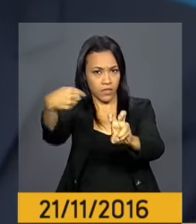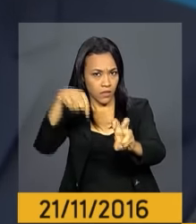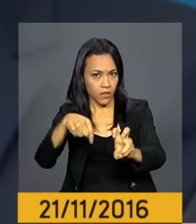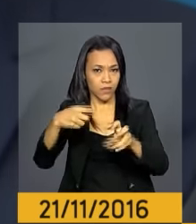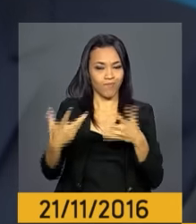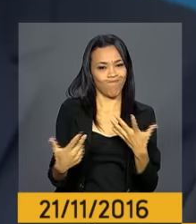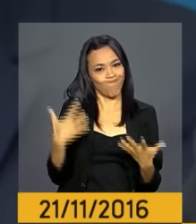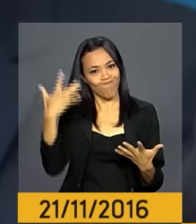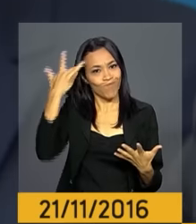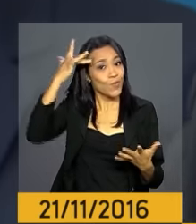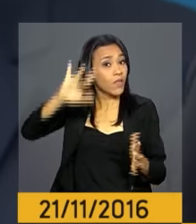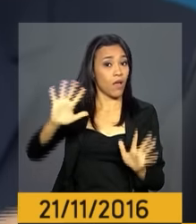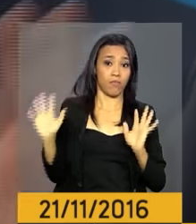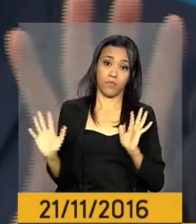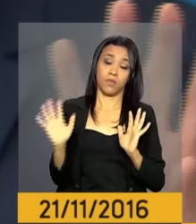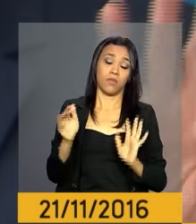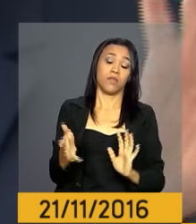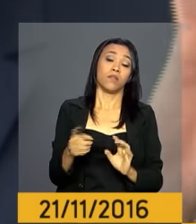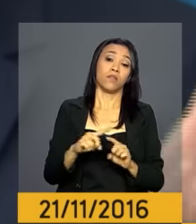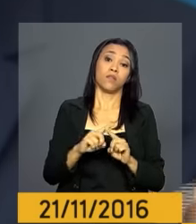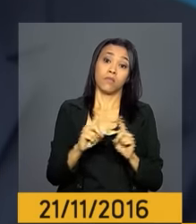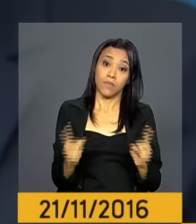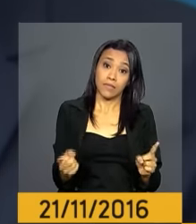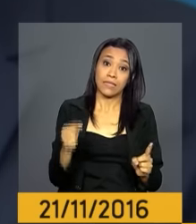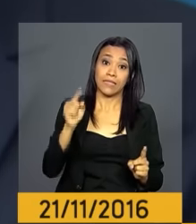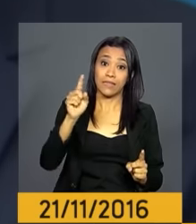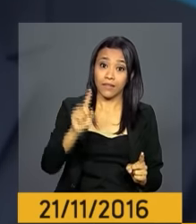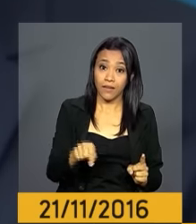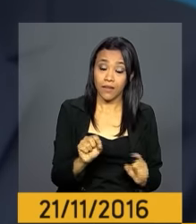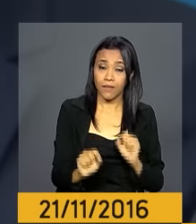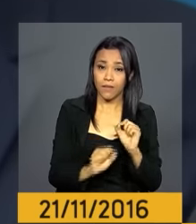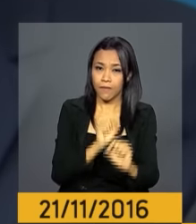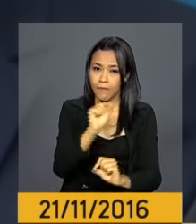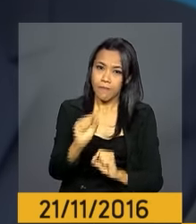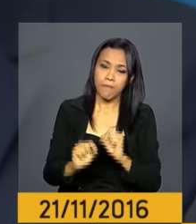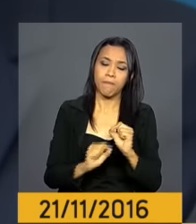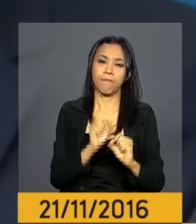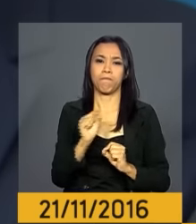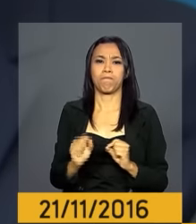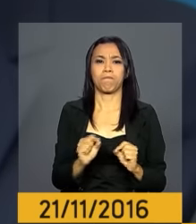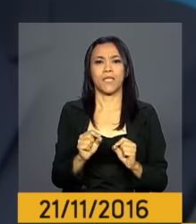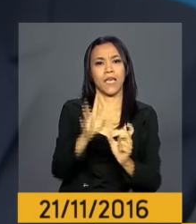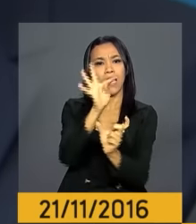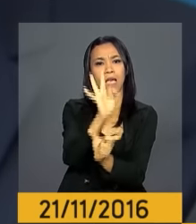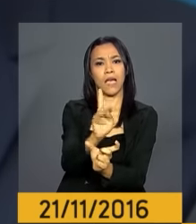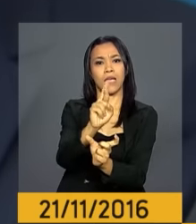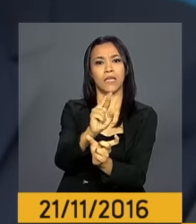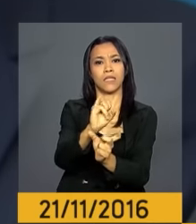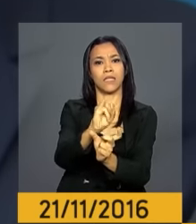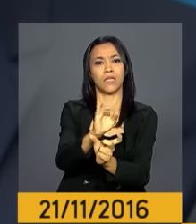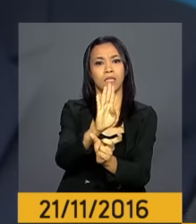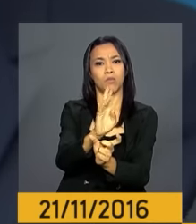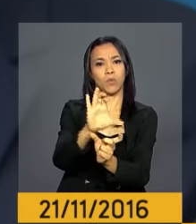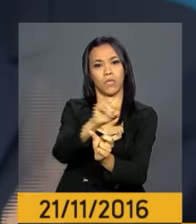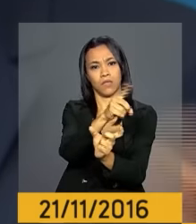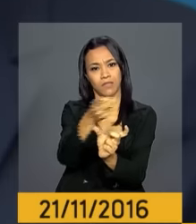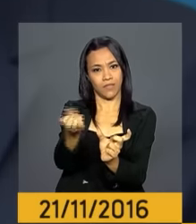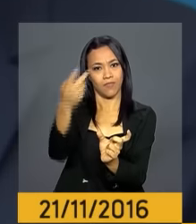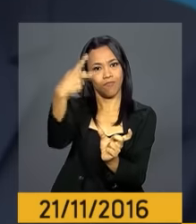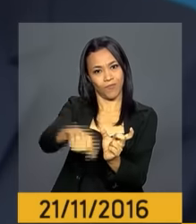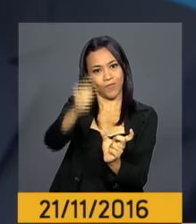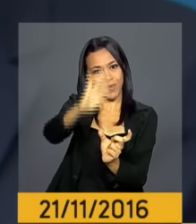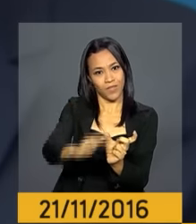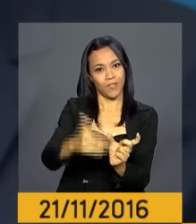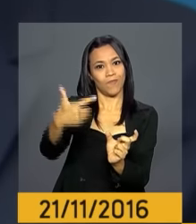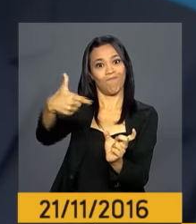exata e precisamente, o grau quase intolerável da tributação no nosso país. E é